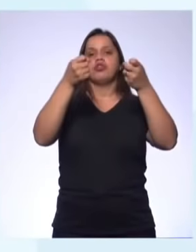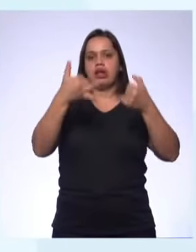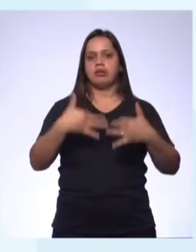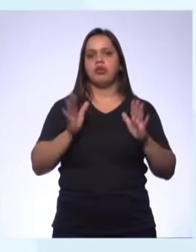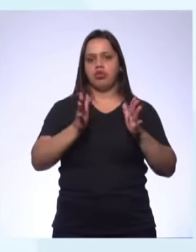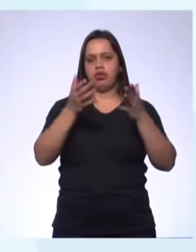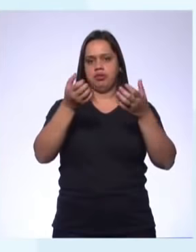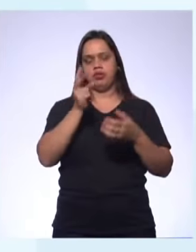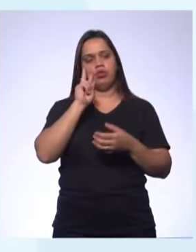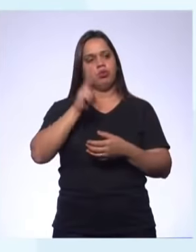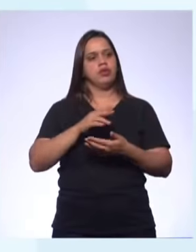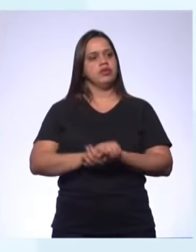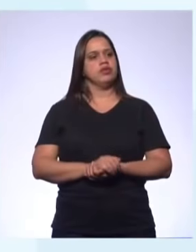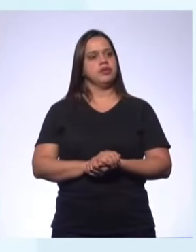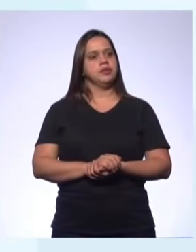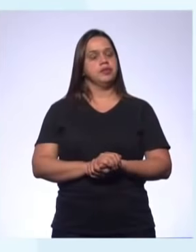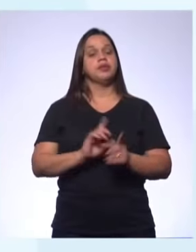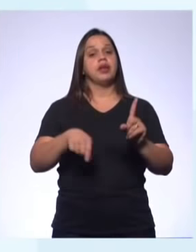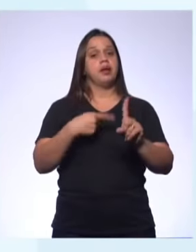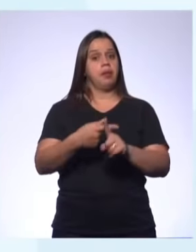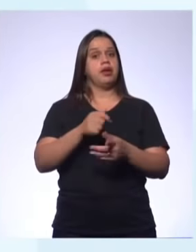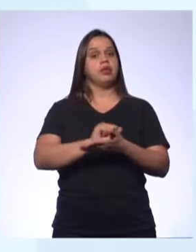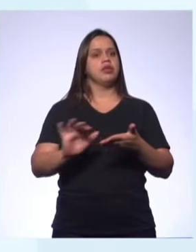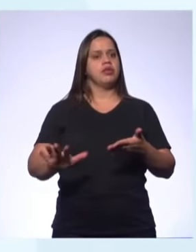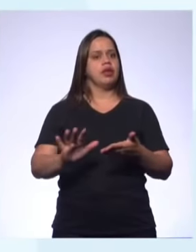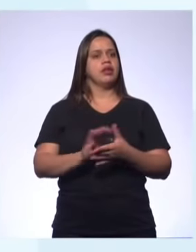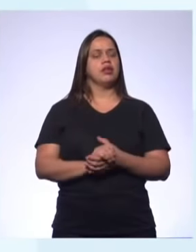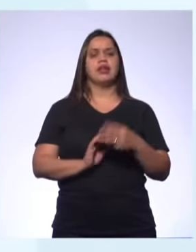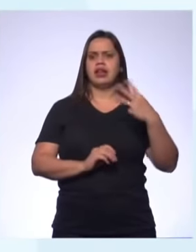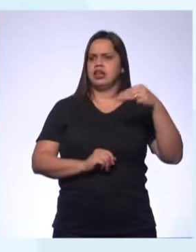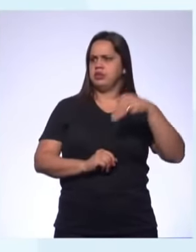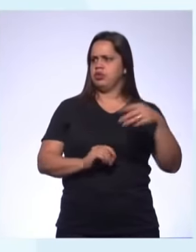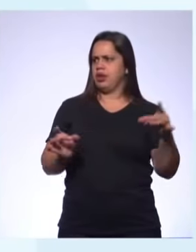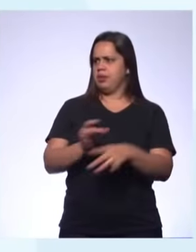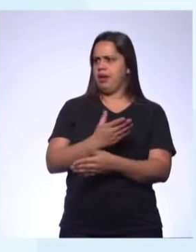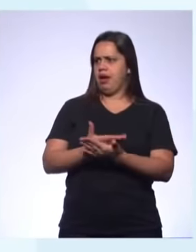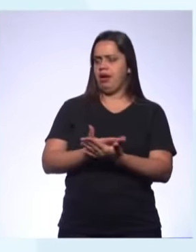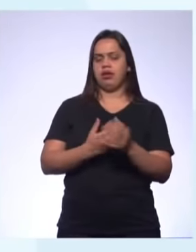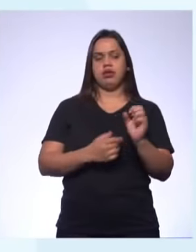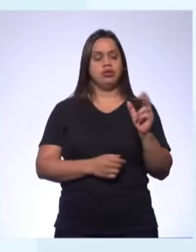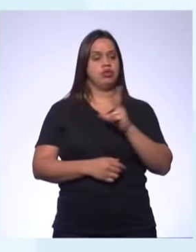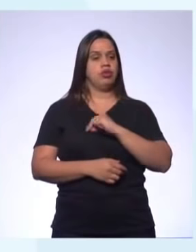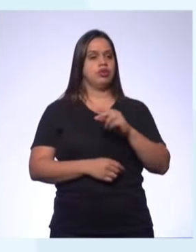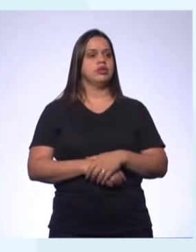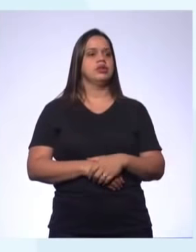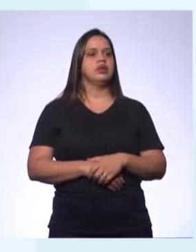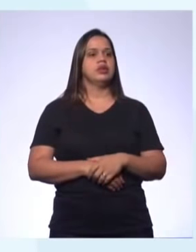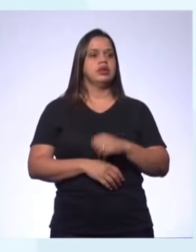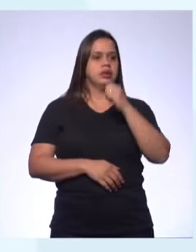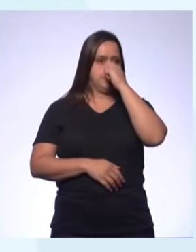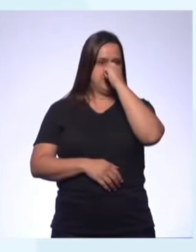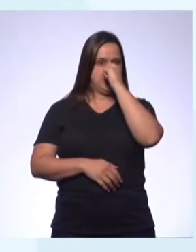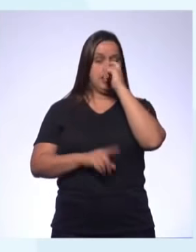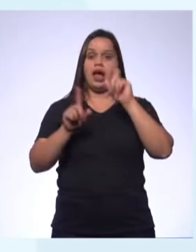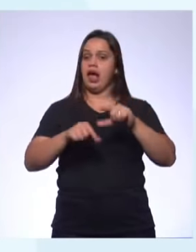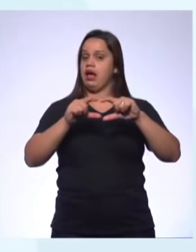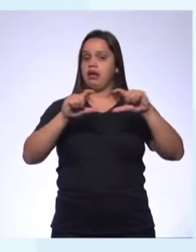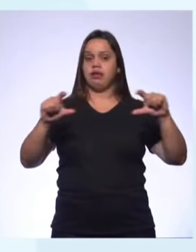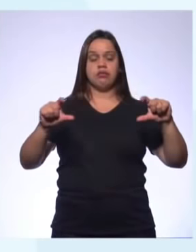bom? Aí, mais um trechinho aí. Meu Deus, 3 minutos, é isso mesmo, coração? Então, vamos lá. Analise é o mesmo